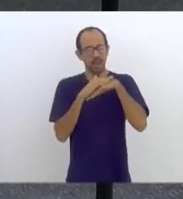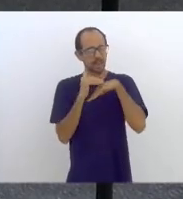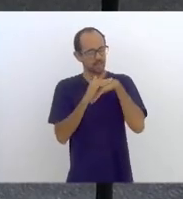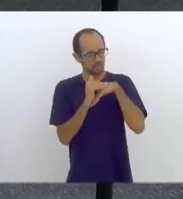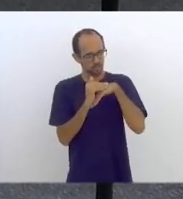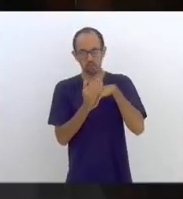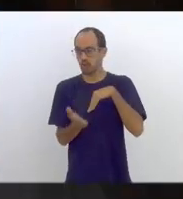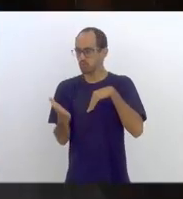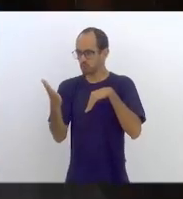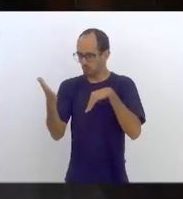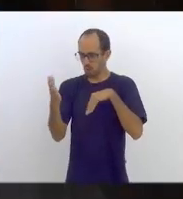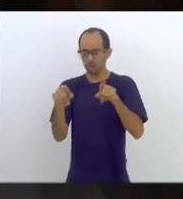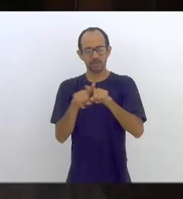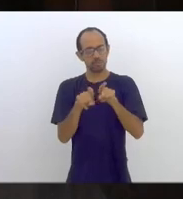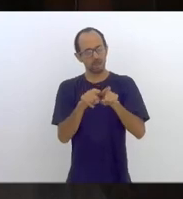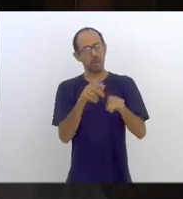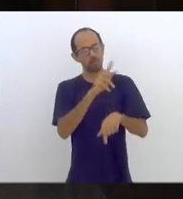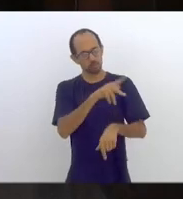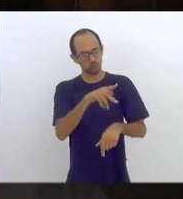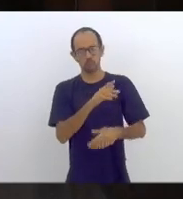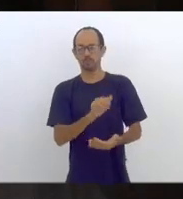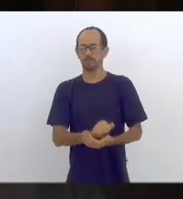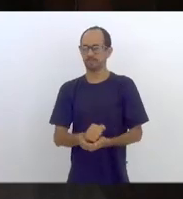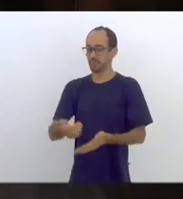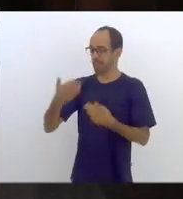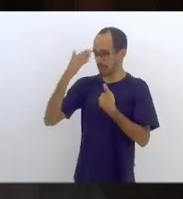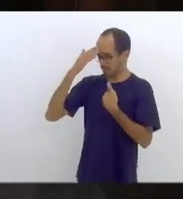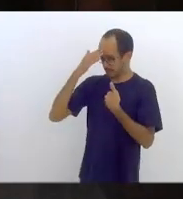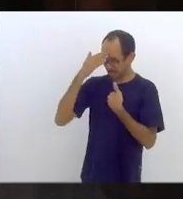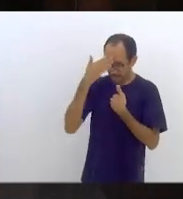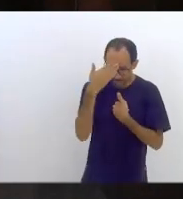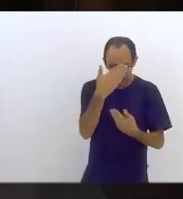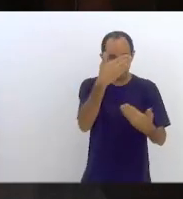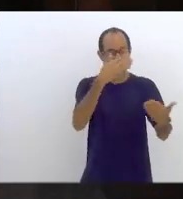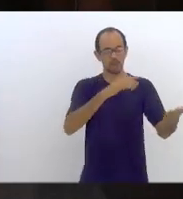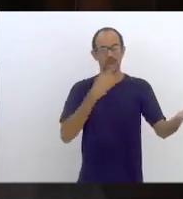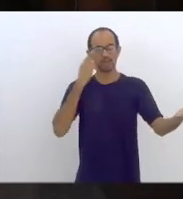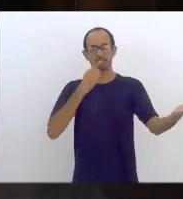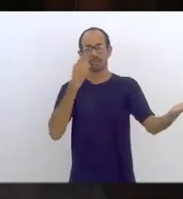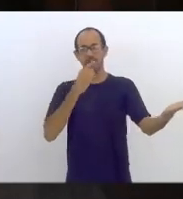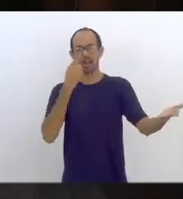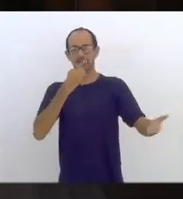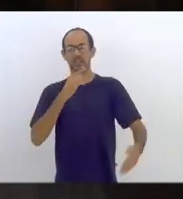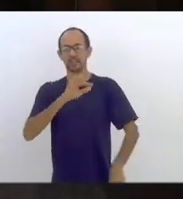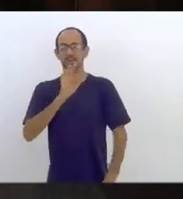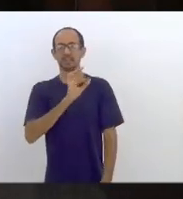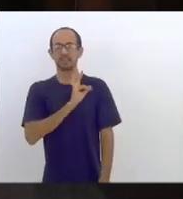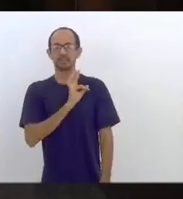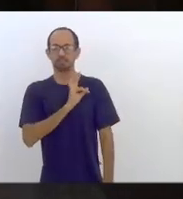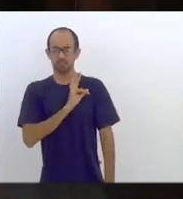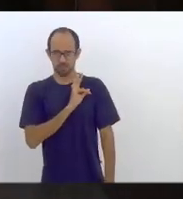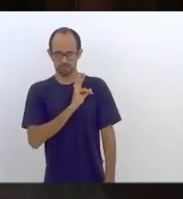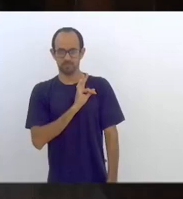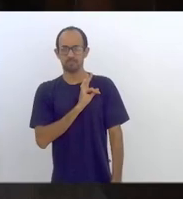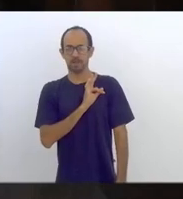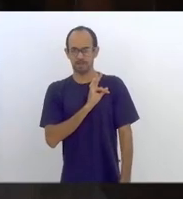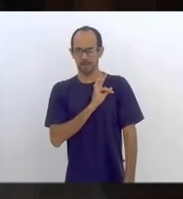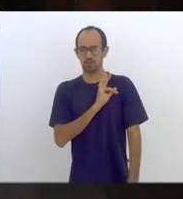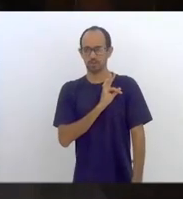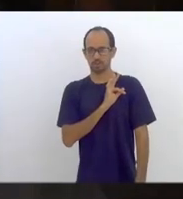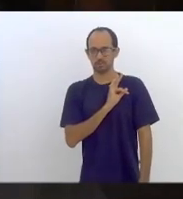aí a ele agradeço muitíssimo a nobre querida deputada delegada Marta Rocha pelo Belo aparte